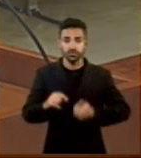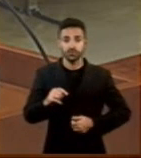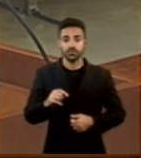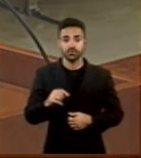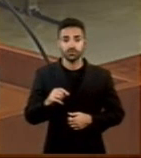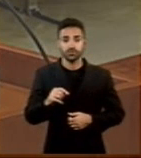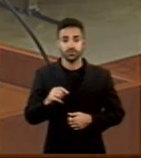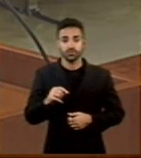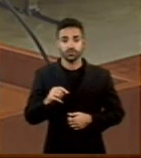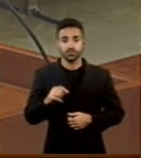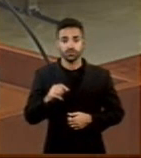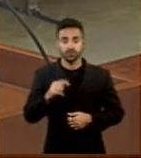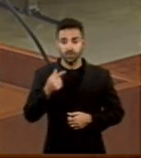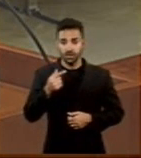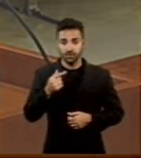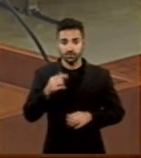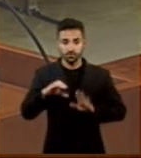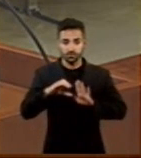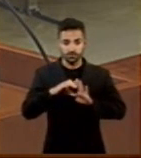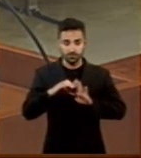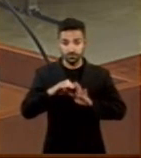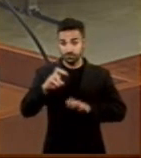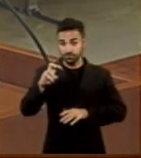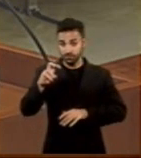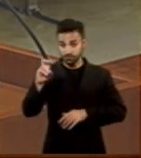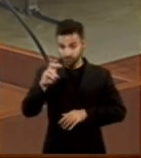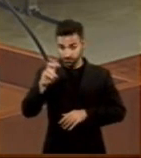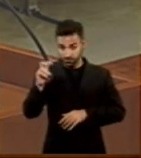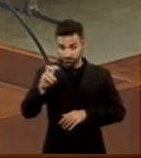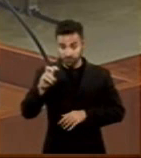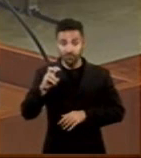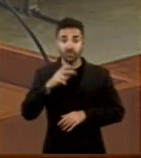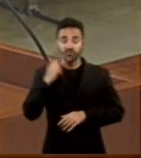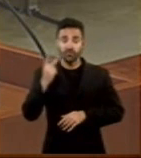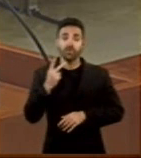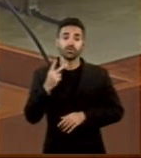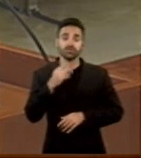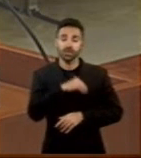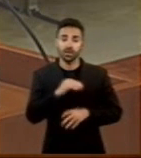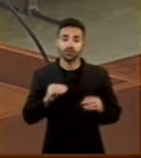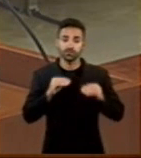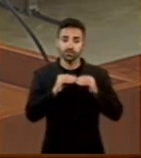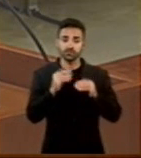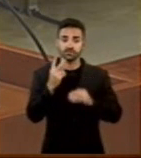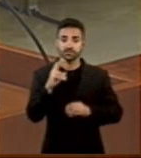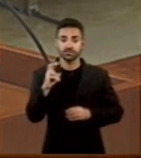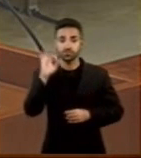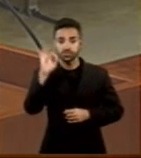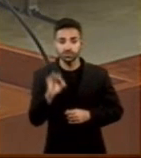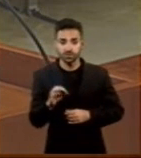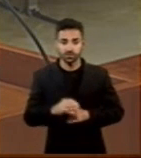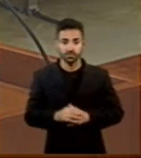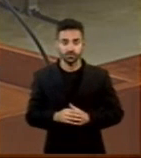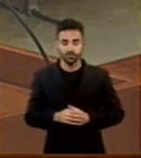7º, parágrafo 5º, traz uma previsão de hora extra de 25%.